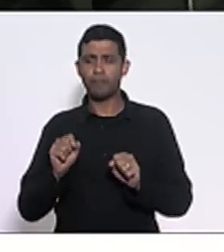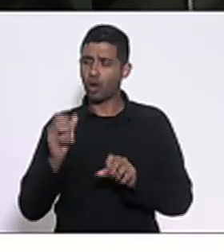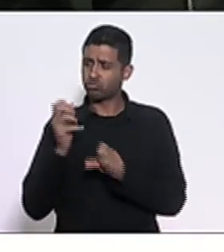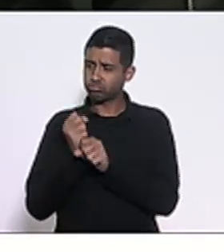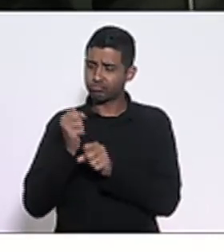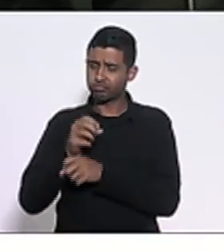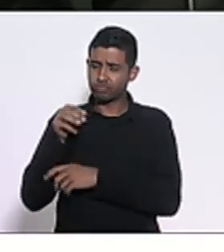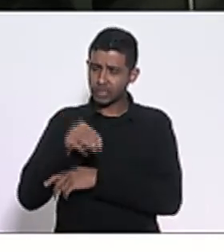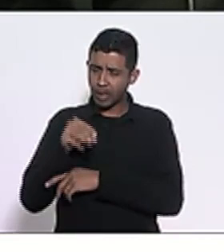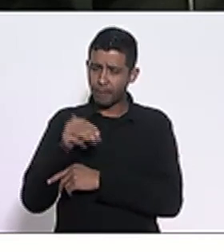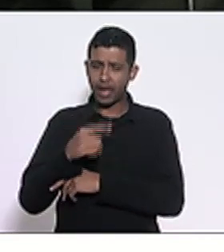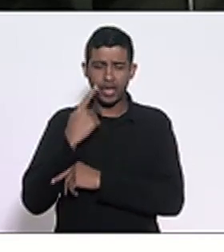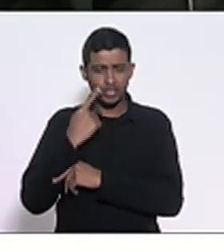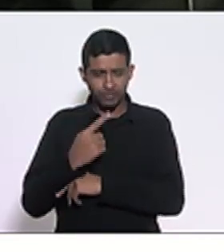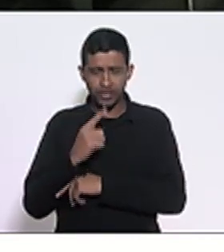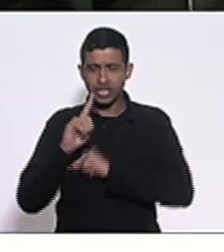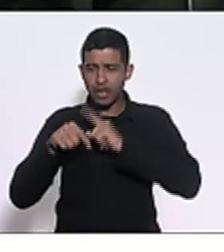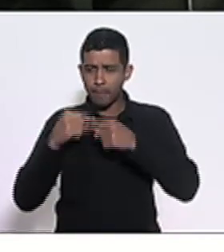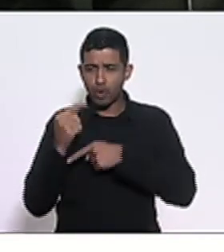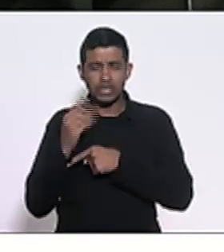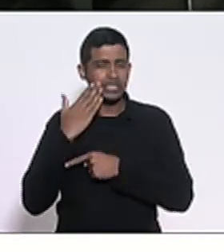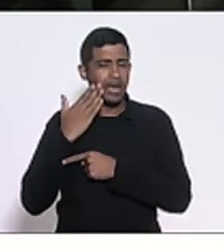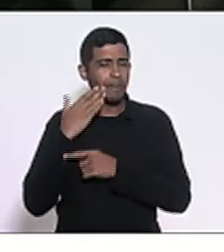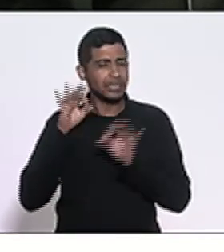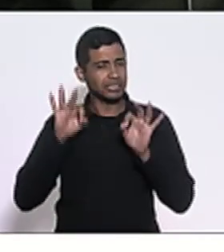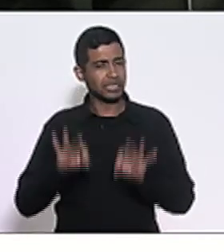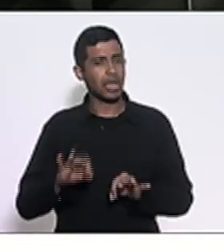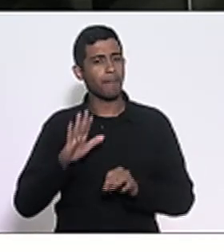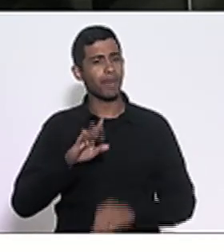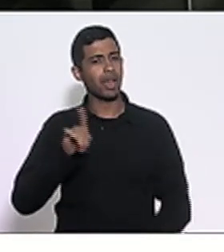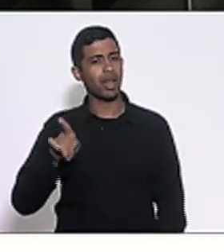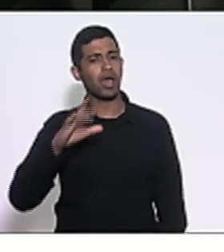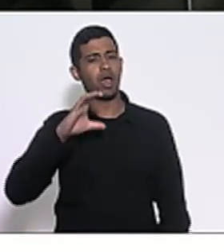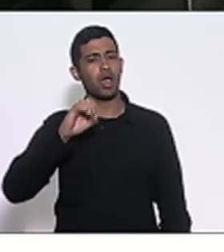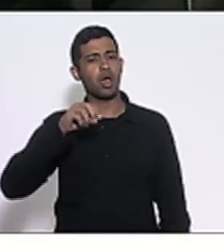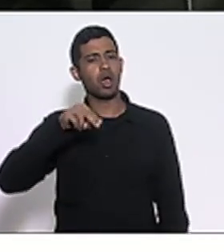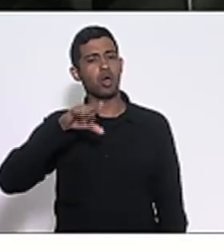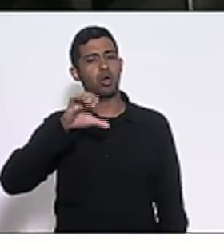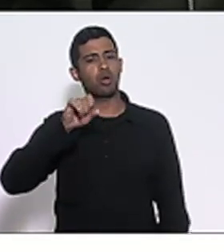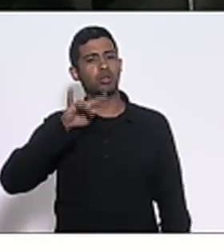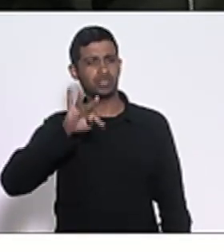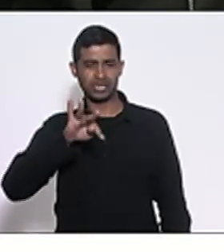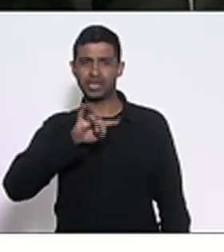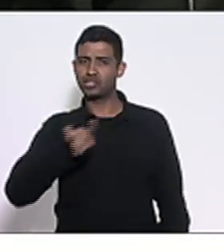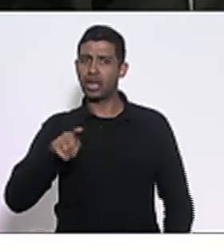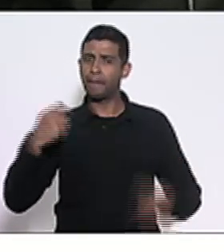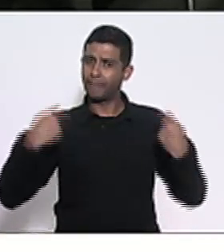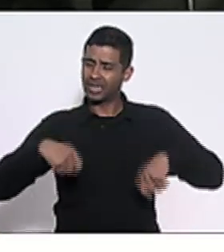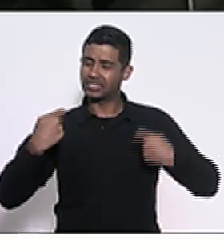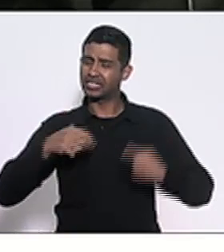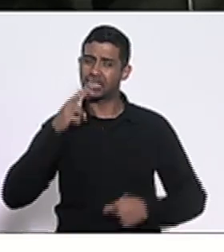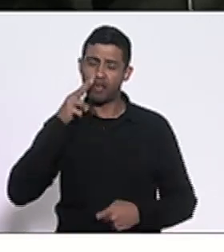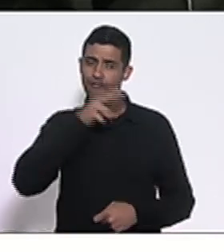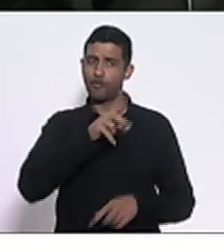está, mas o CONSET tem que ser forte e interessado, né?